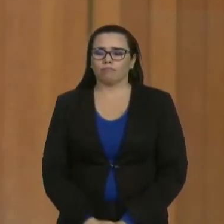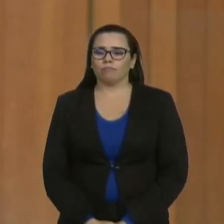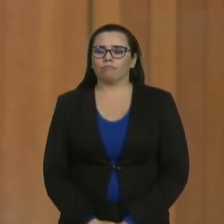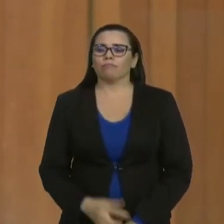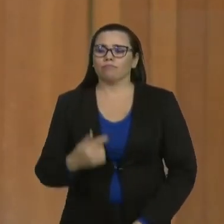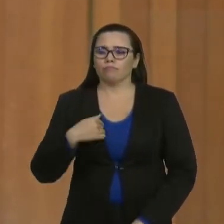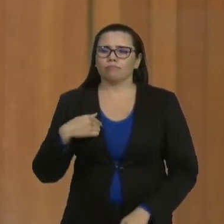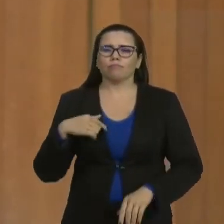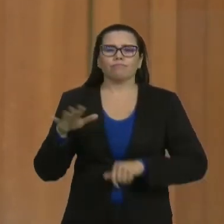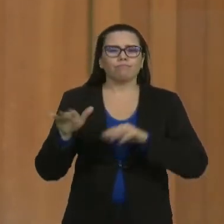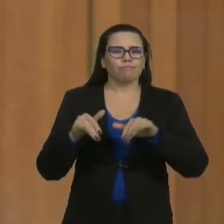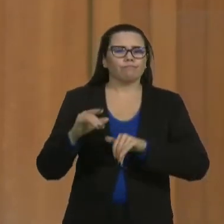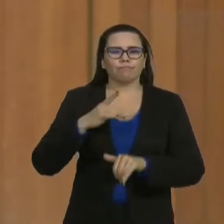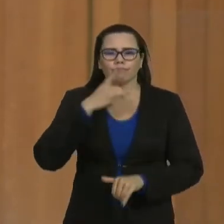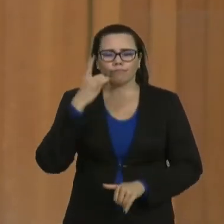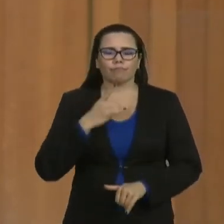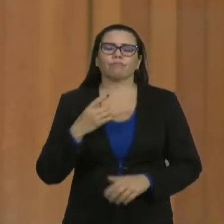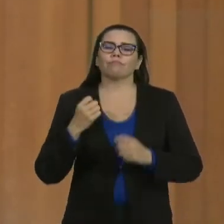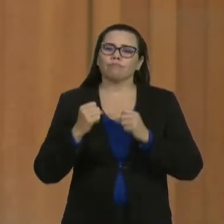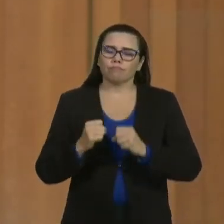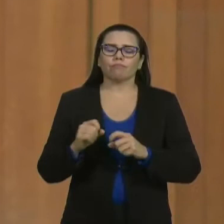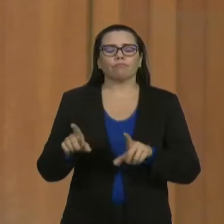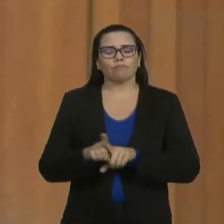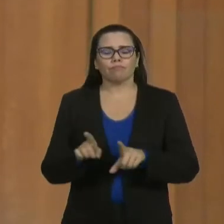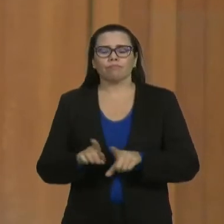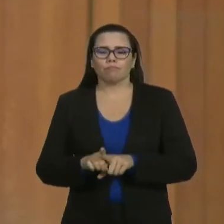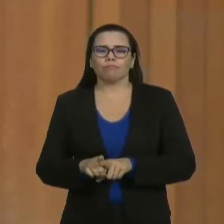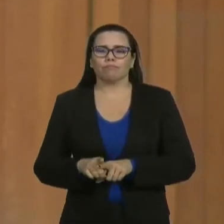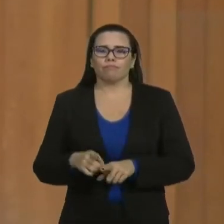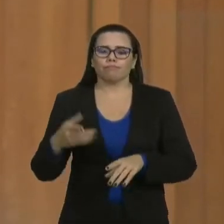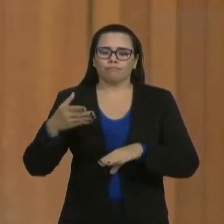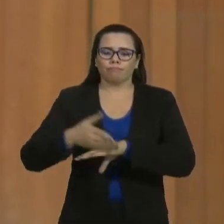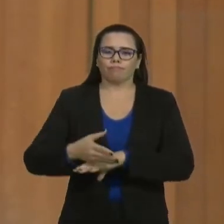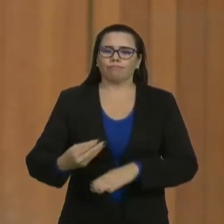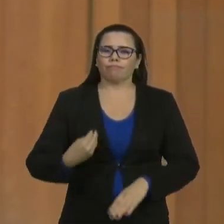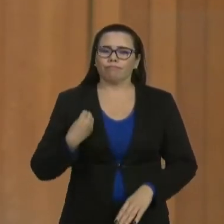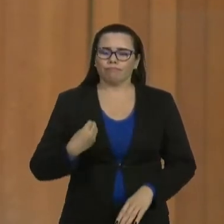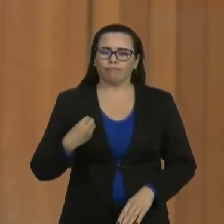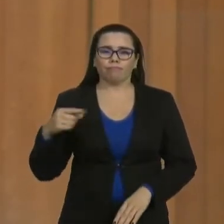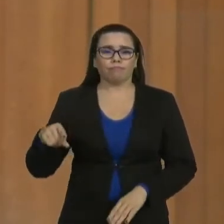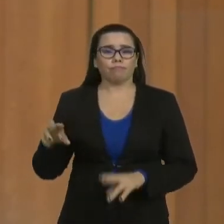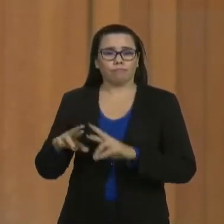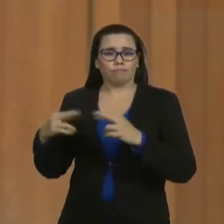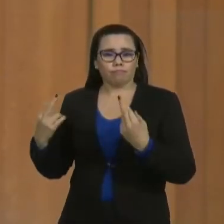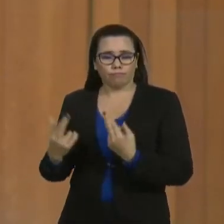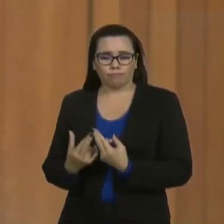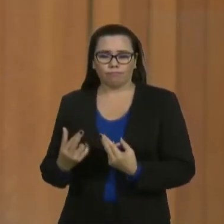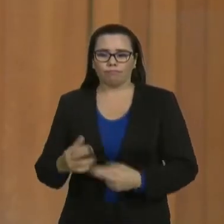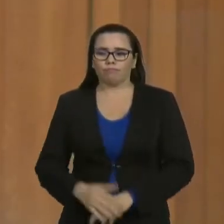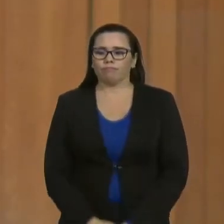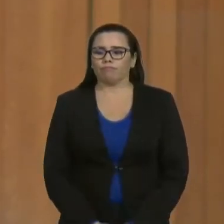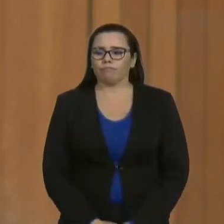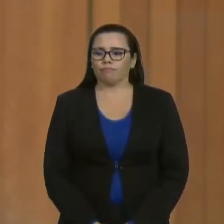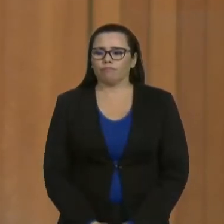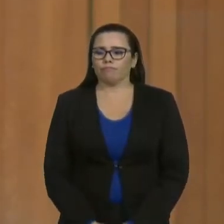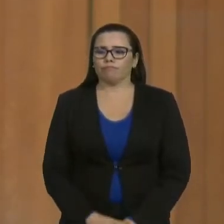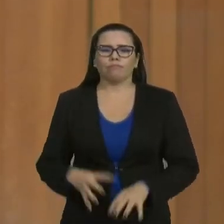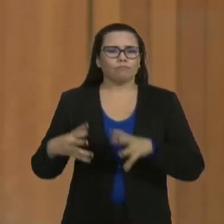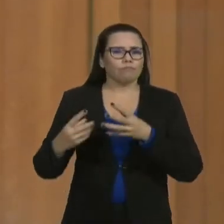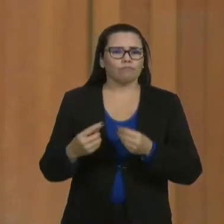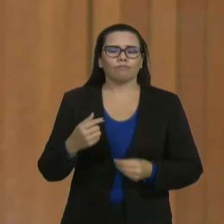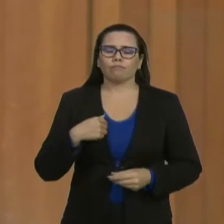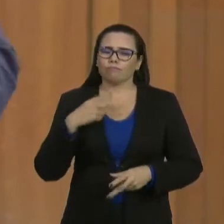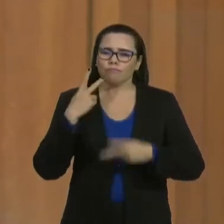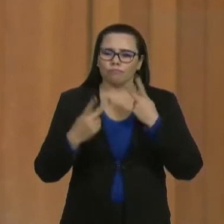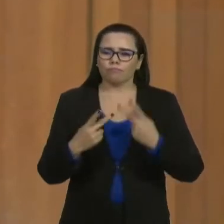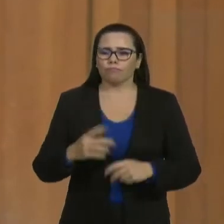os demais deputados para que possam também ouvir tudo que eu trouxe até aqui, inclusive de forma mais áspera, na última